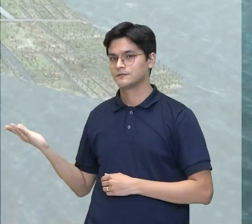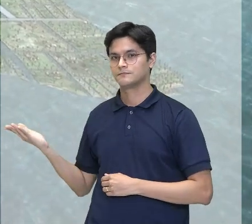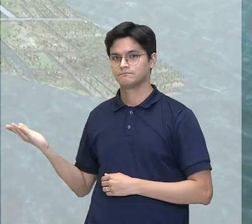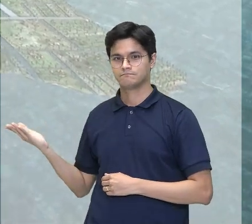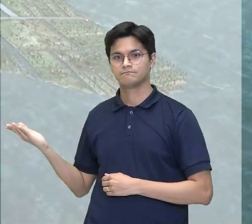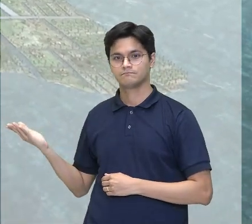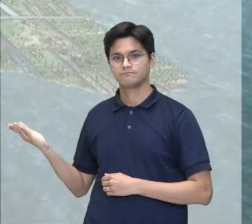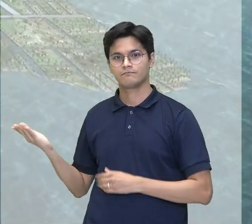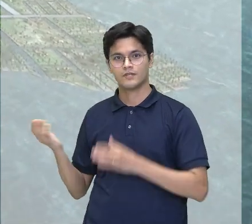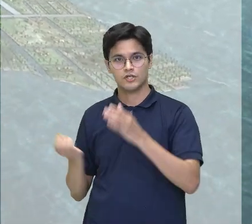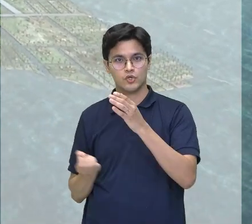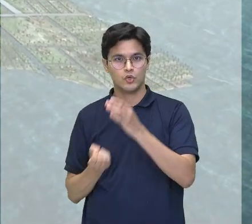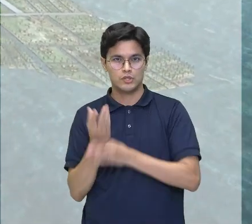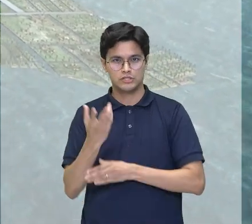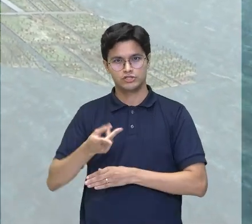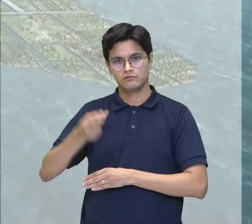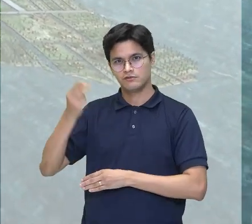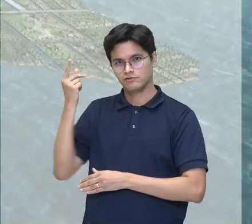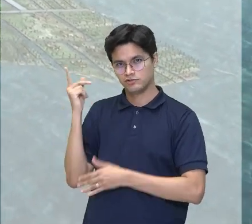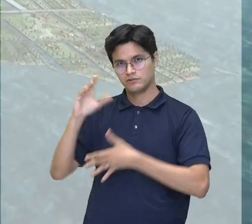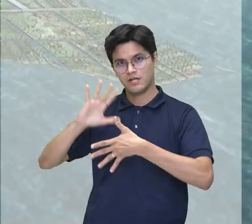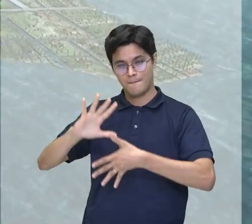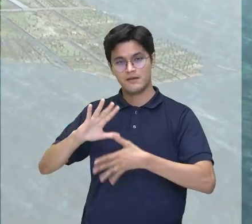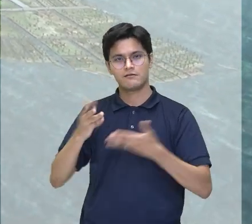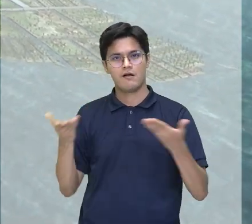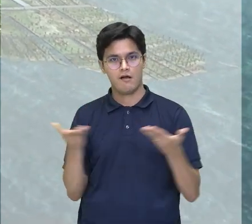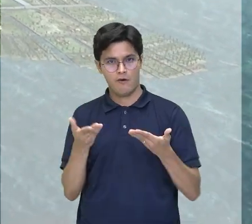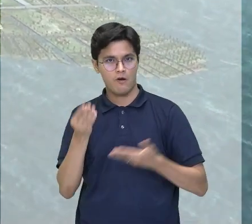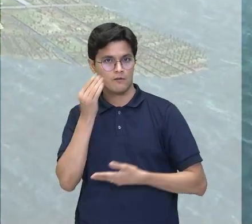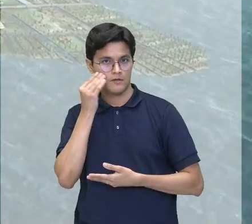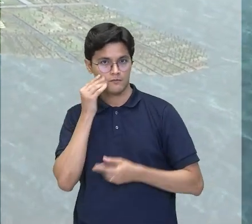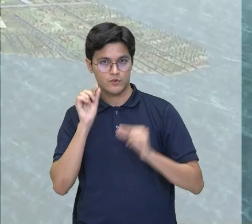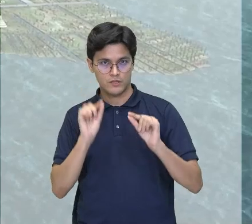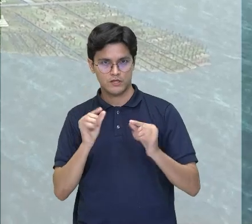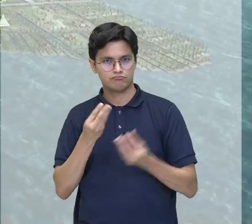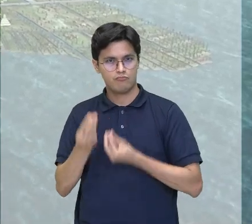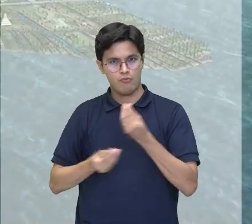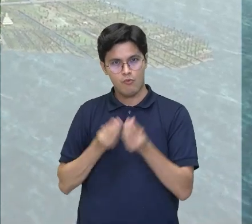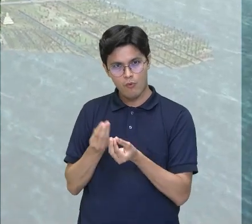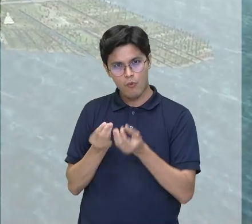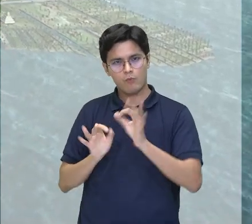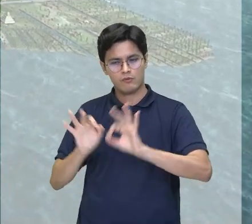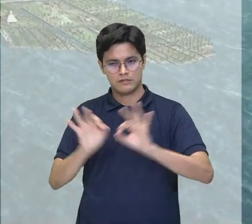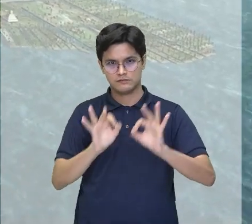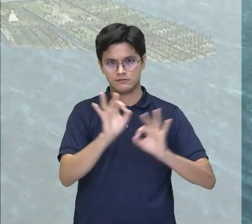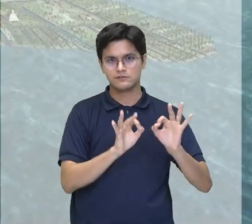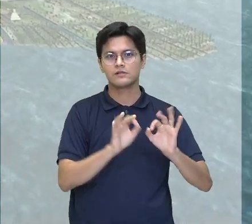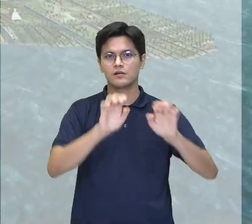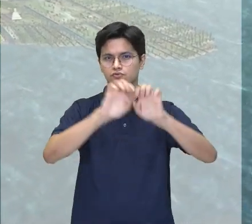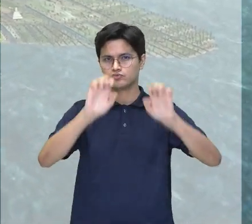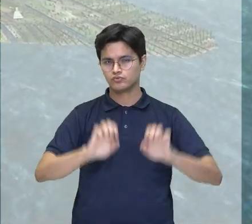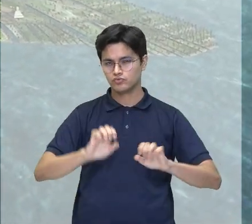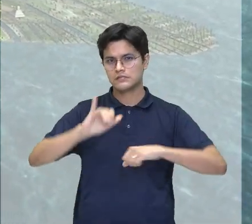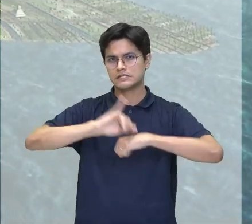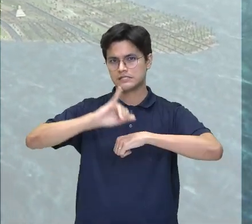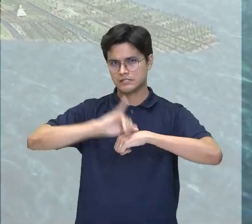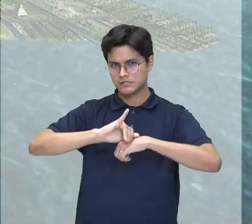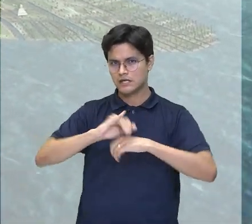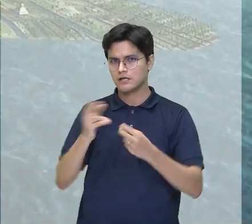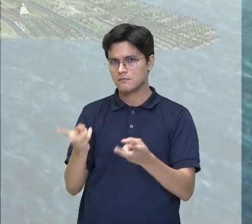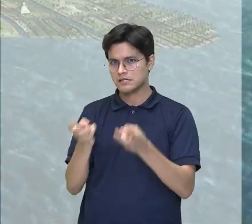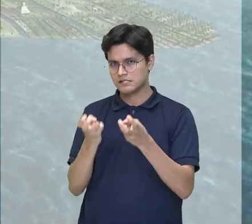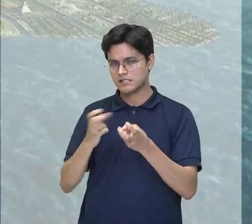origem pré-colombiana. Então, vocês estão observando agora, né, como é que essa cidade estava organizada, né? Observem que ela tem aí uma